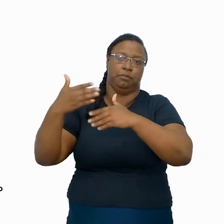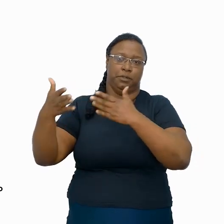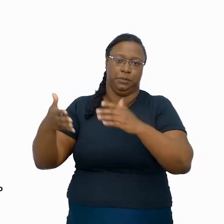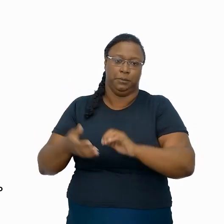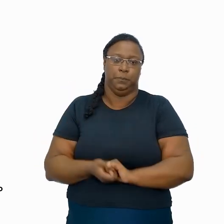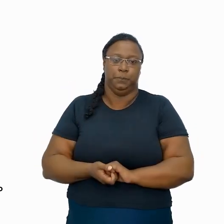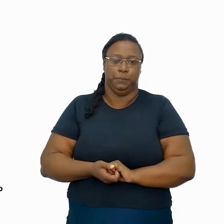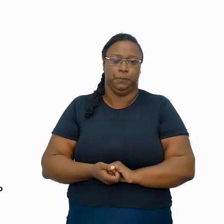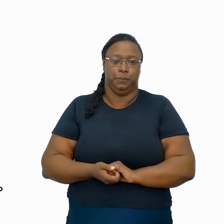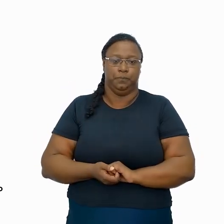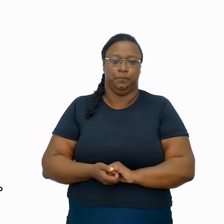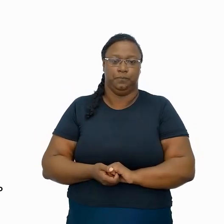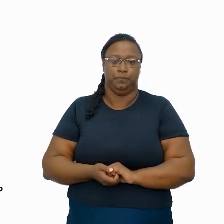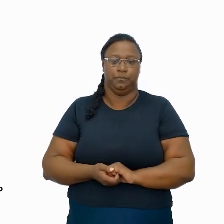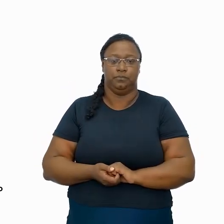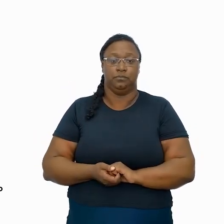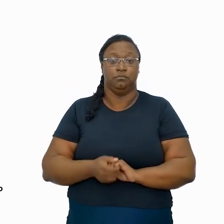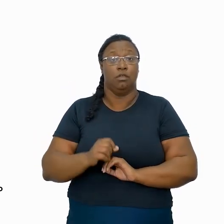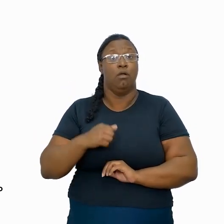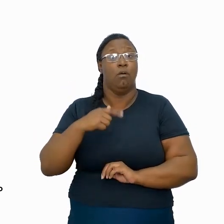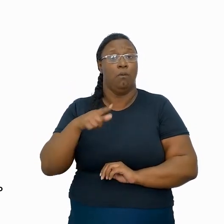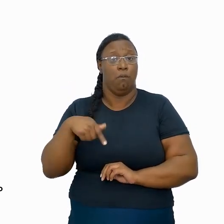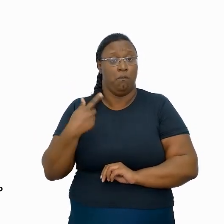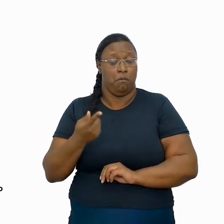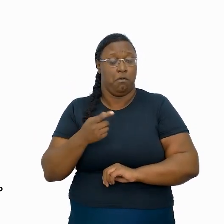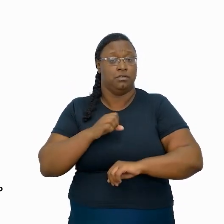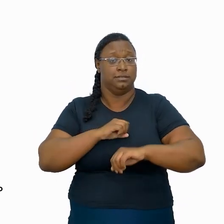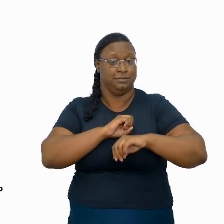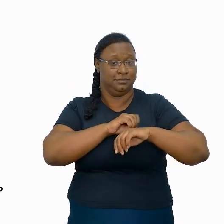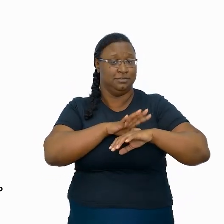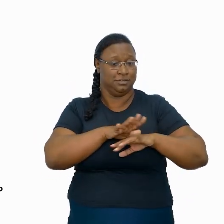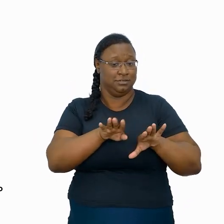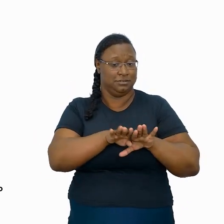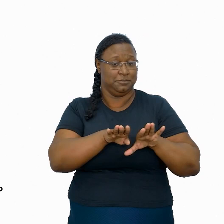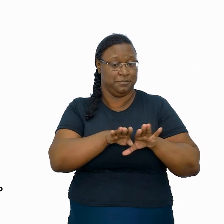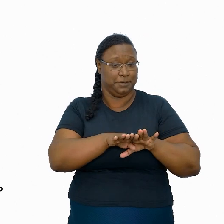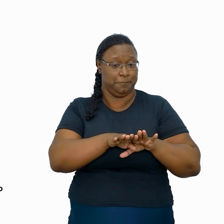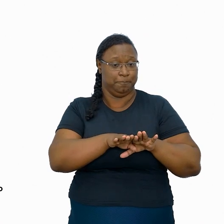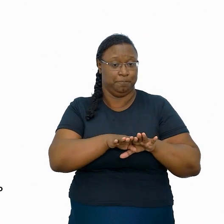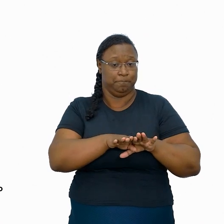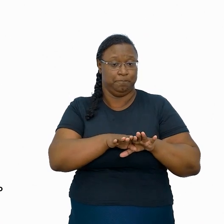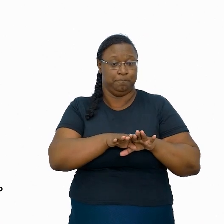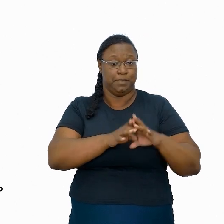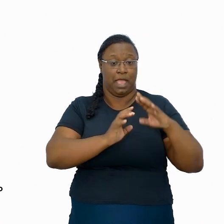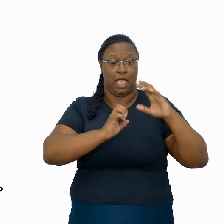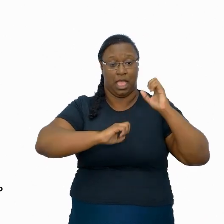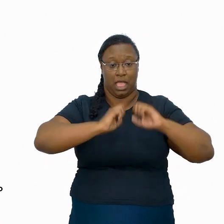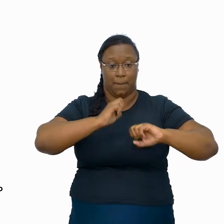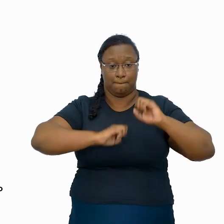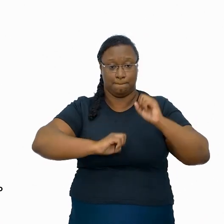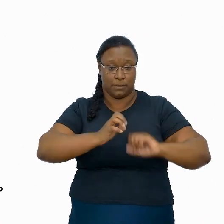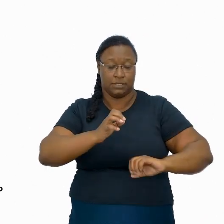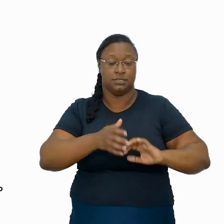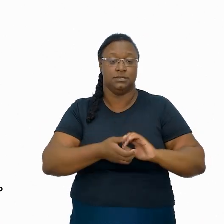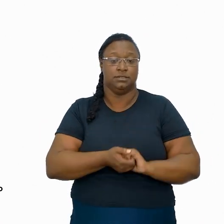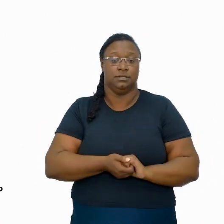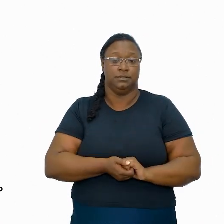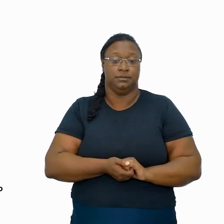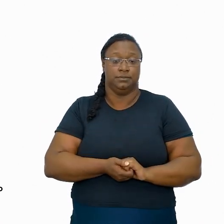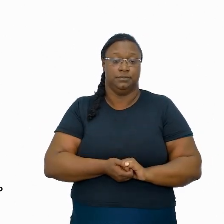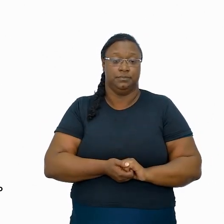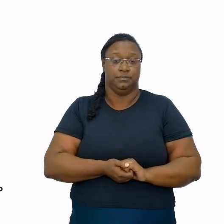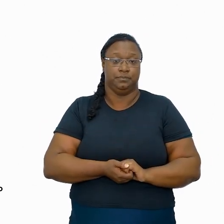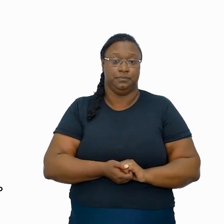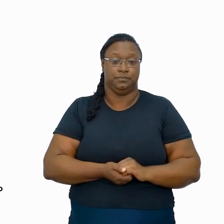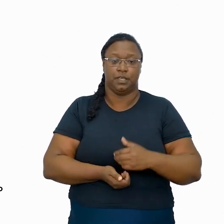né, outros recursos e sugestões. Essa empresa de pesquisa energética,